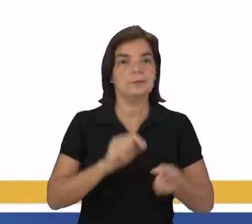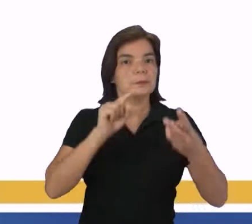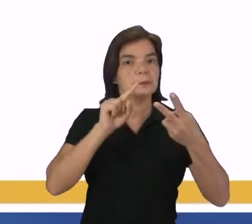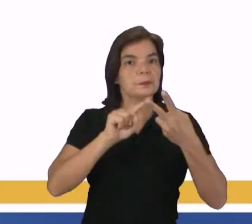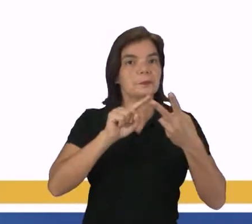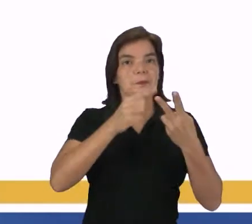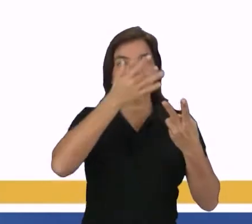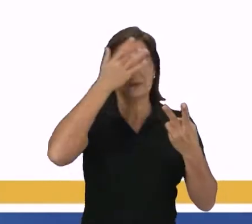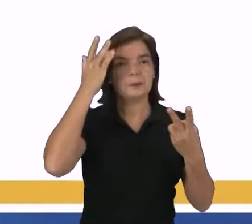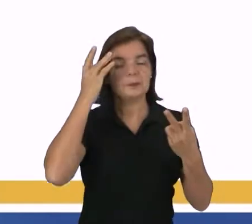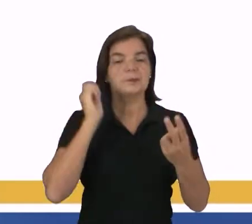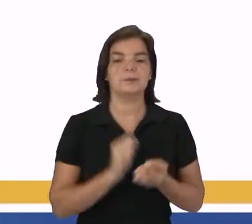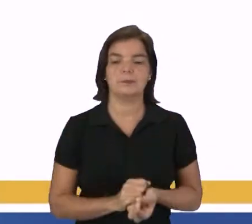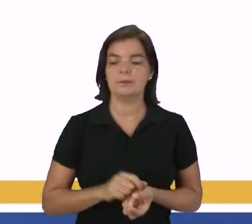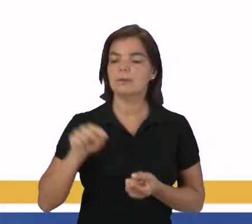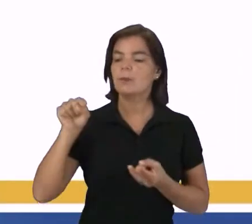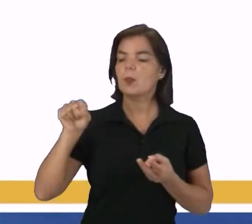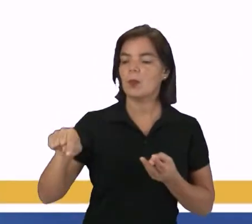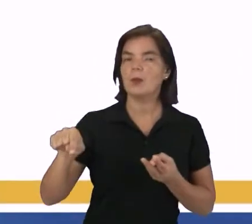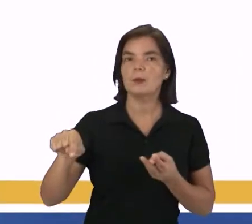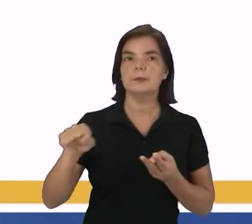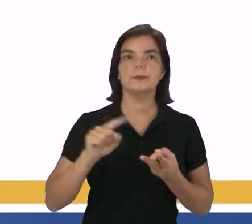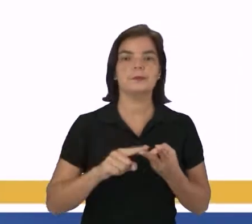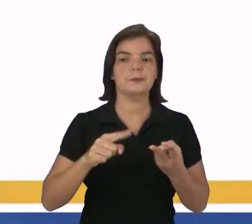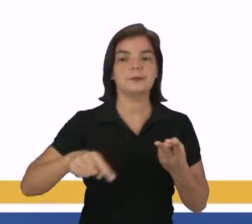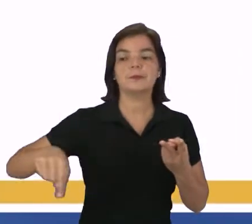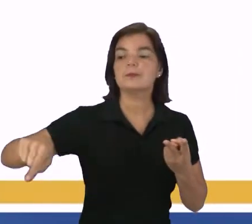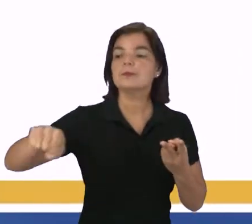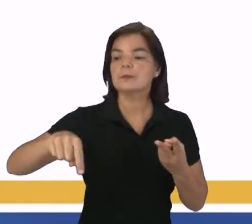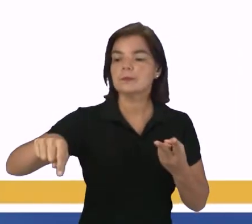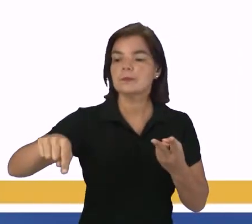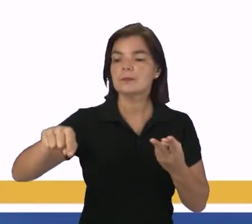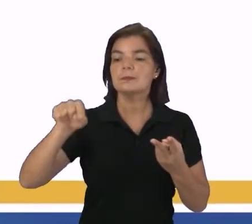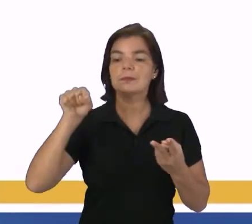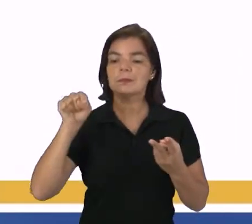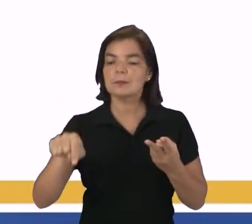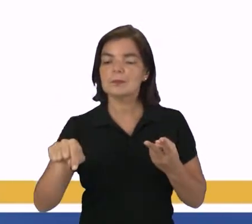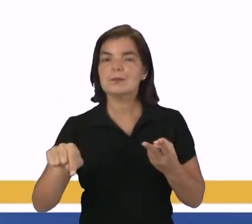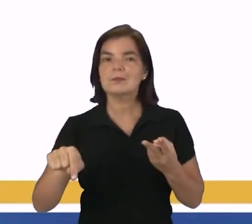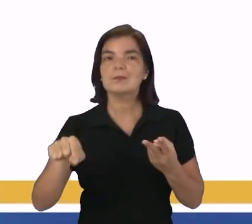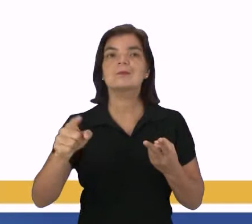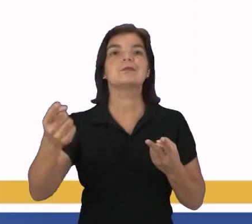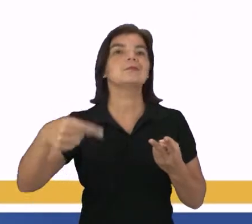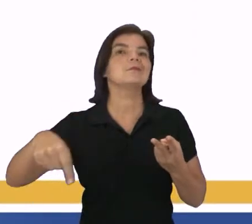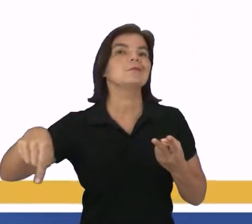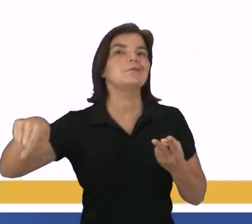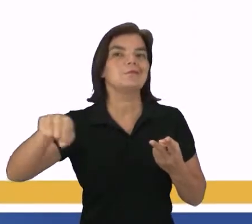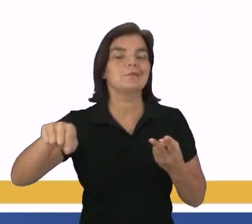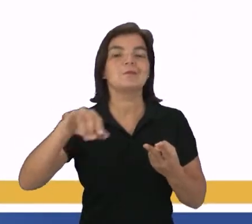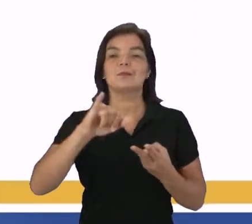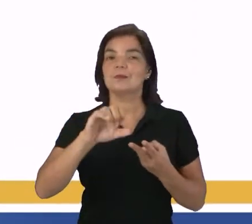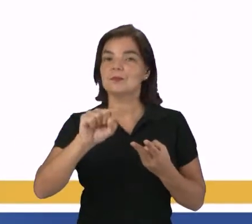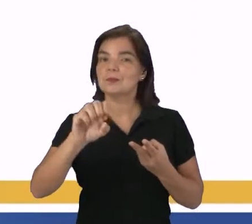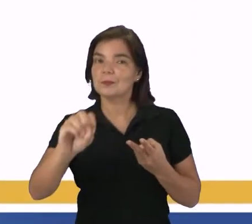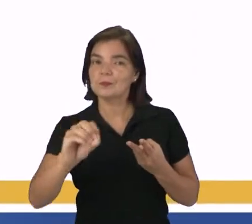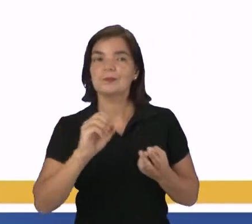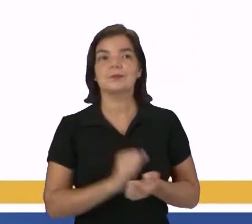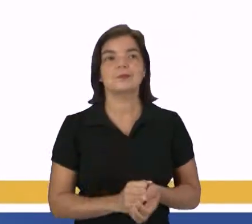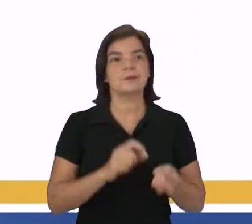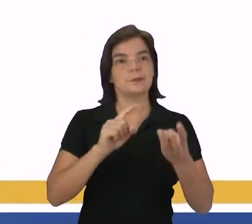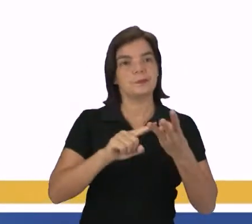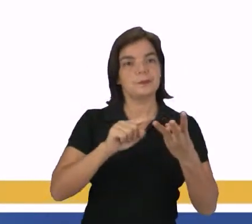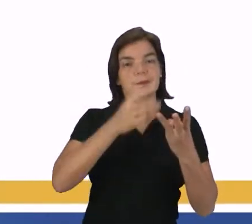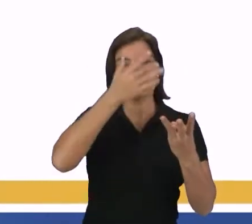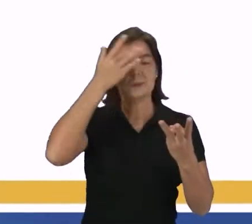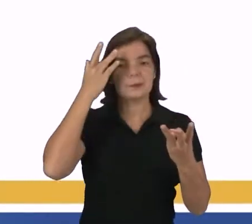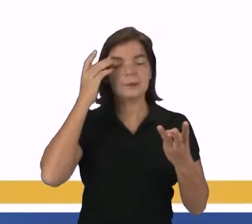segunda pessoa, nós temos esse, esses, essa, essas e o isso. Para